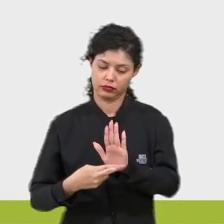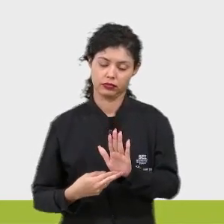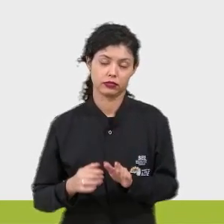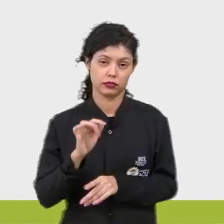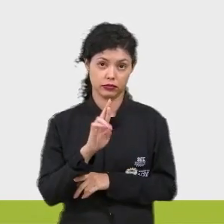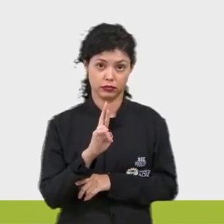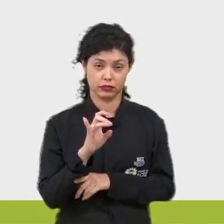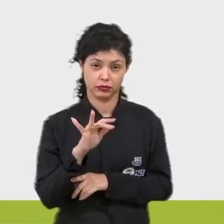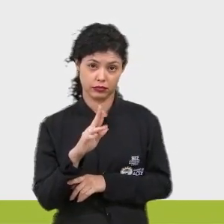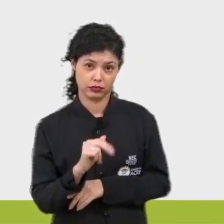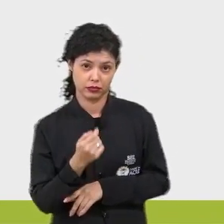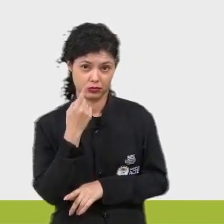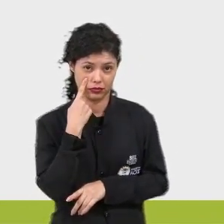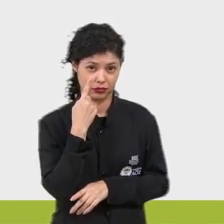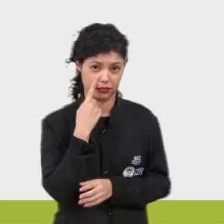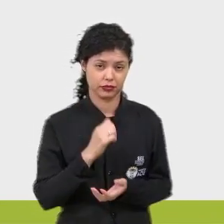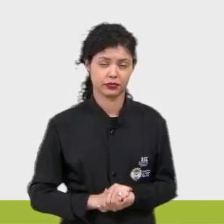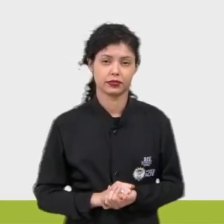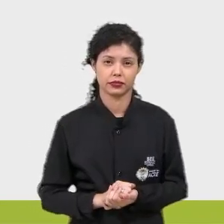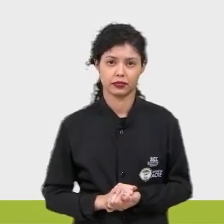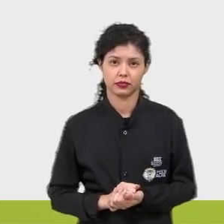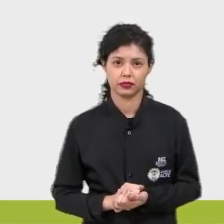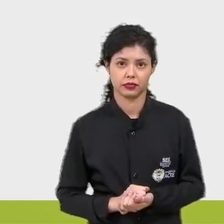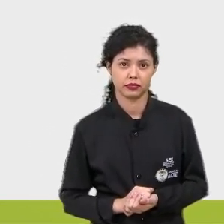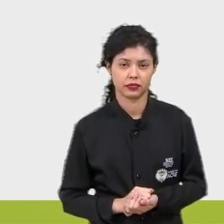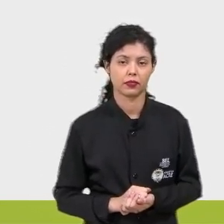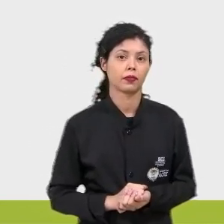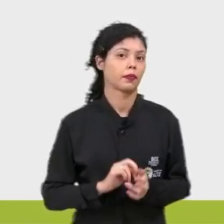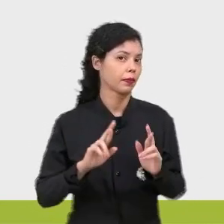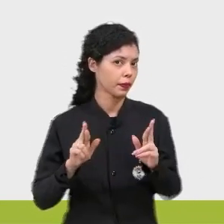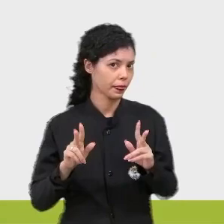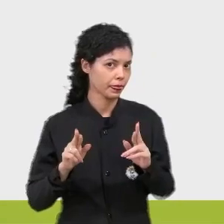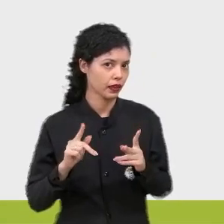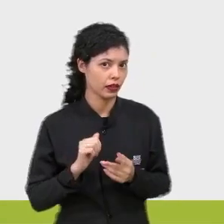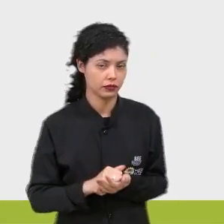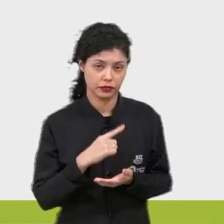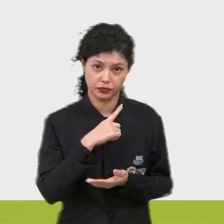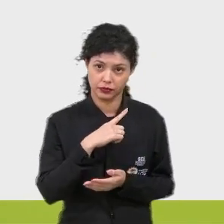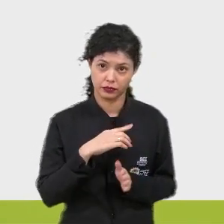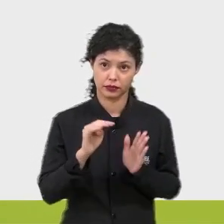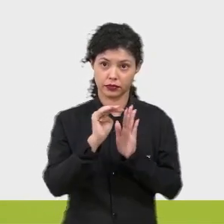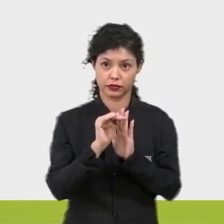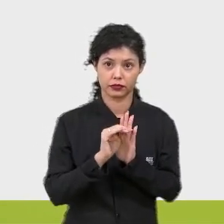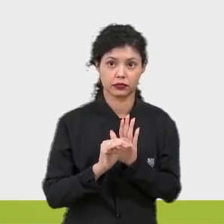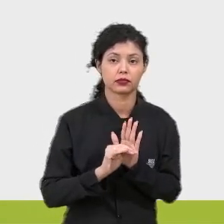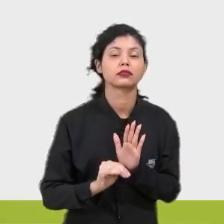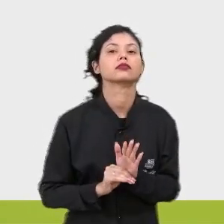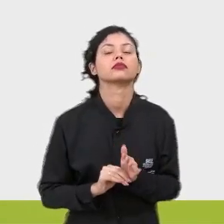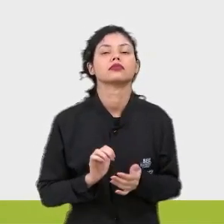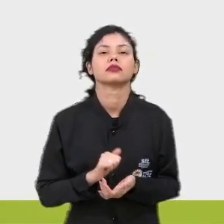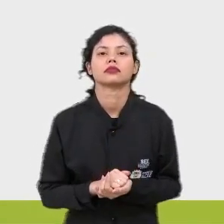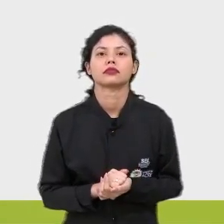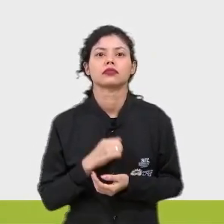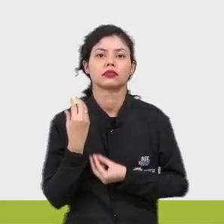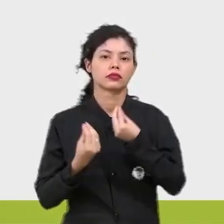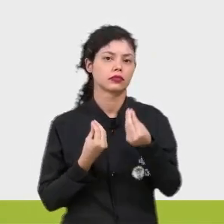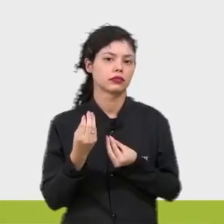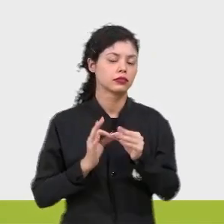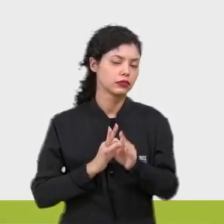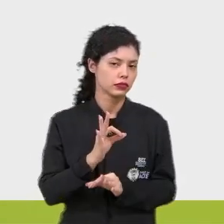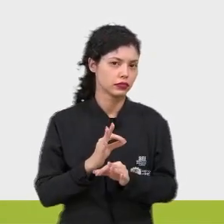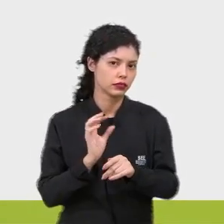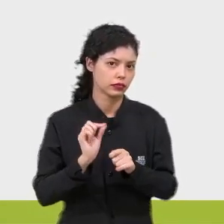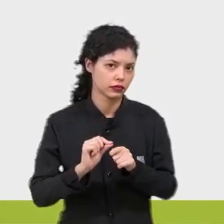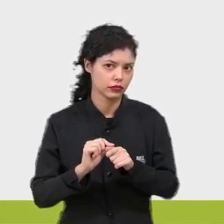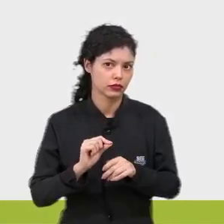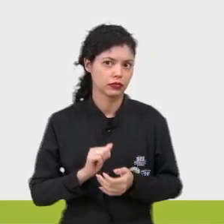uma receita? Olha o título desse poema. Ele é diferente, tem ali os ingredientes, tem um modo de